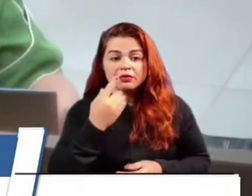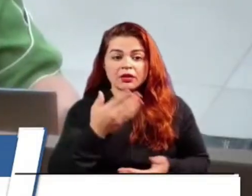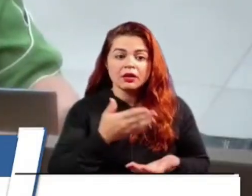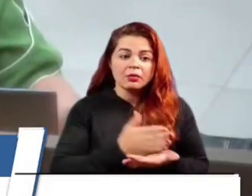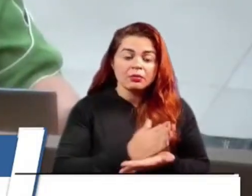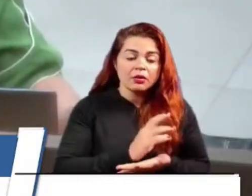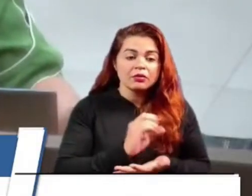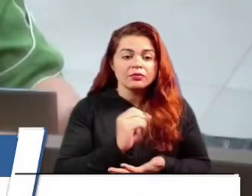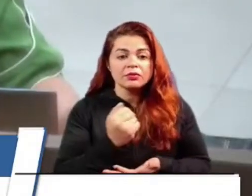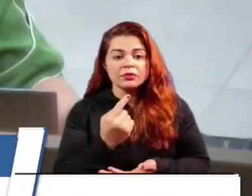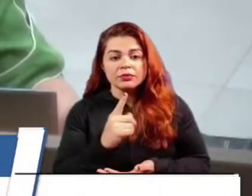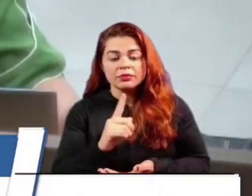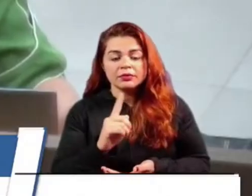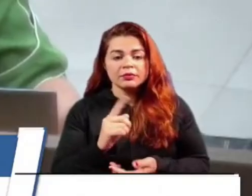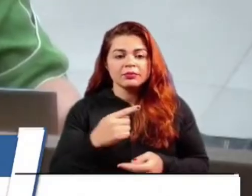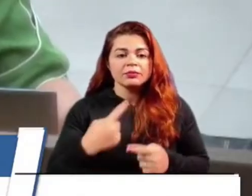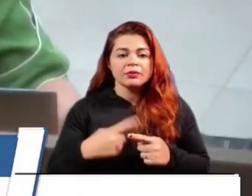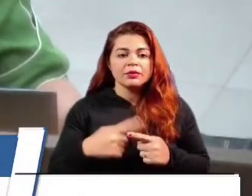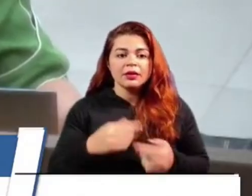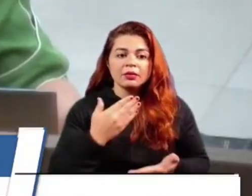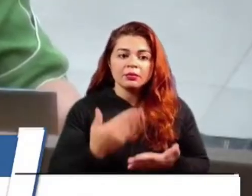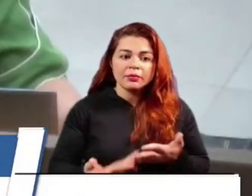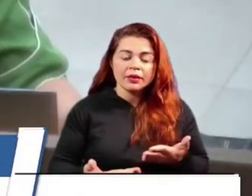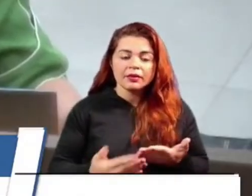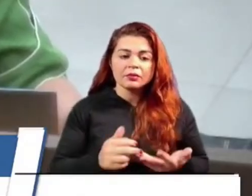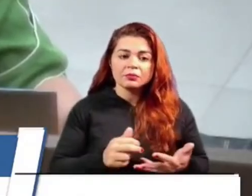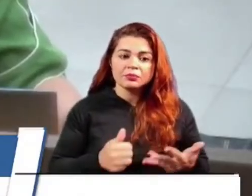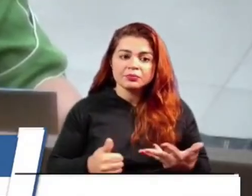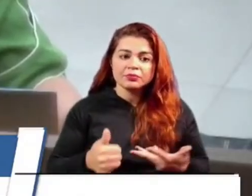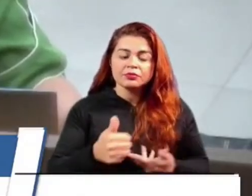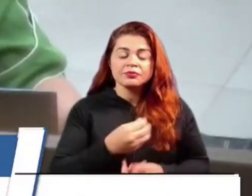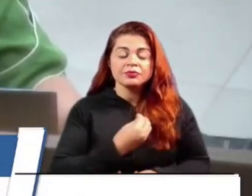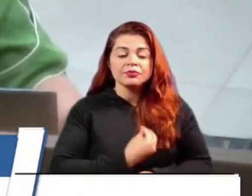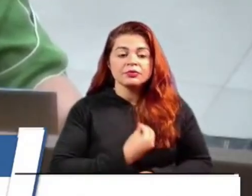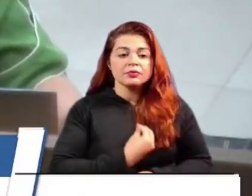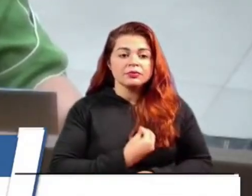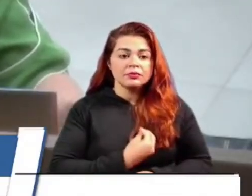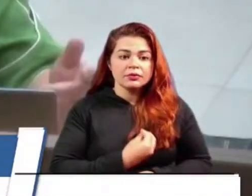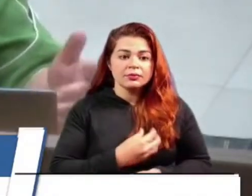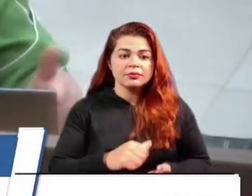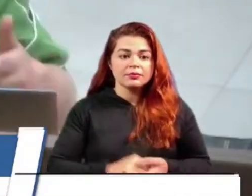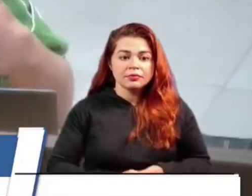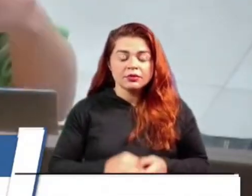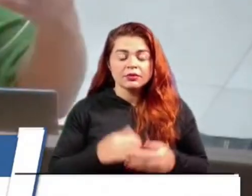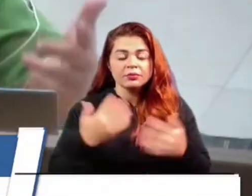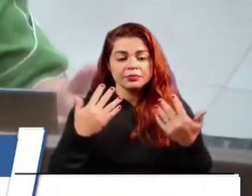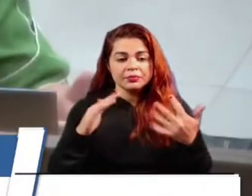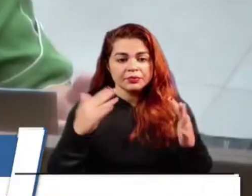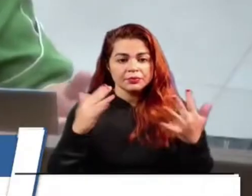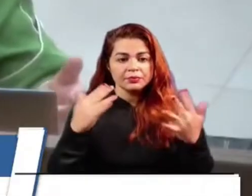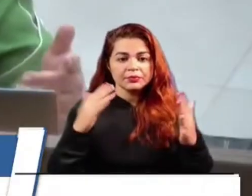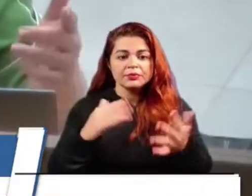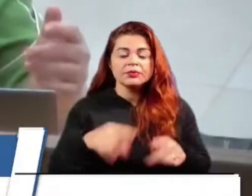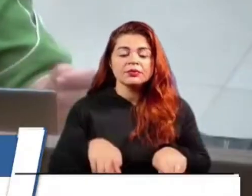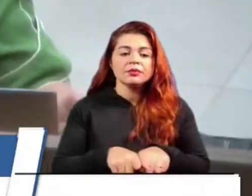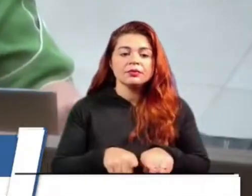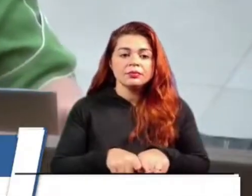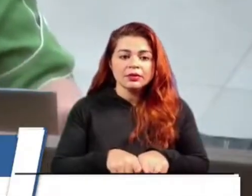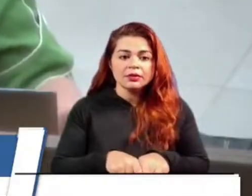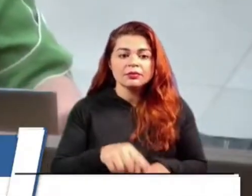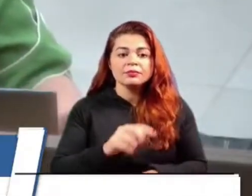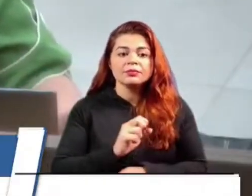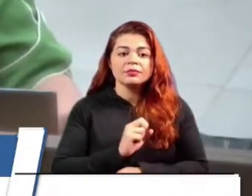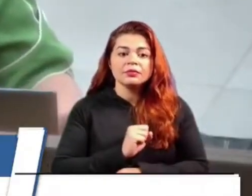os benefícios existentes. Então, eu parabenizo e desejo, né, espero também que